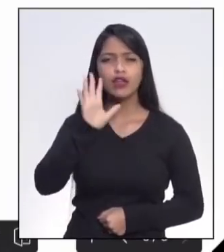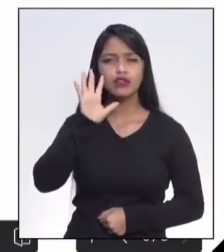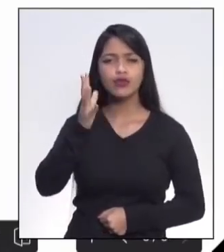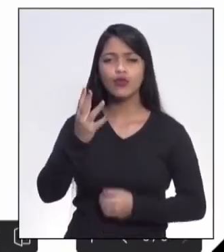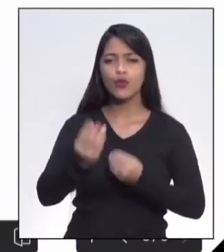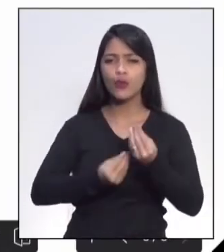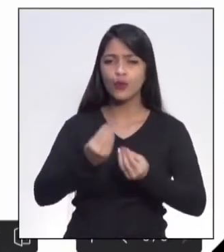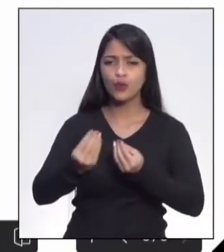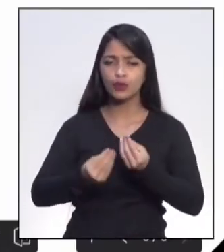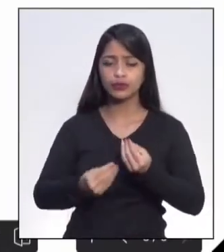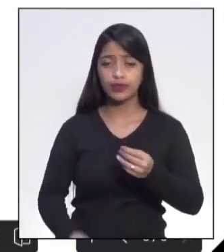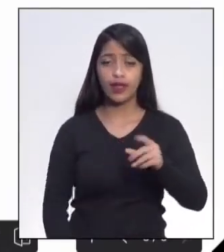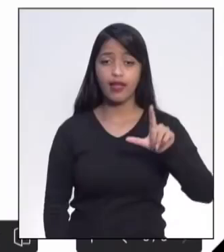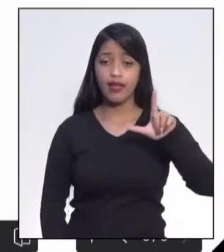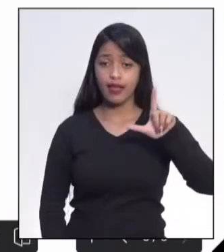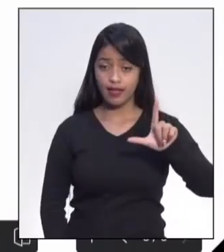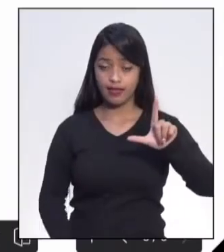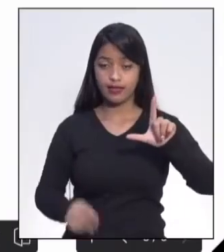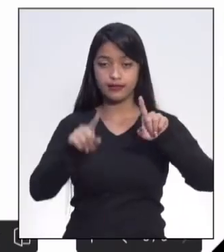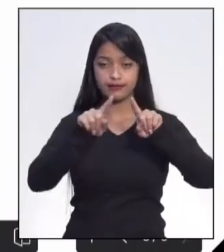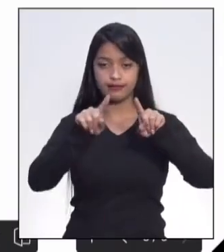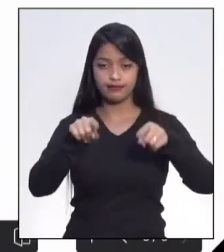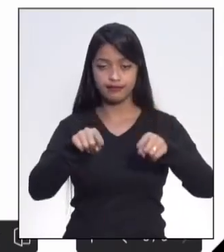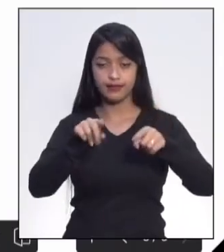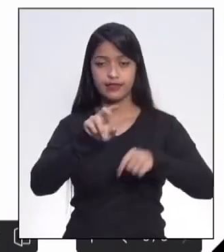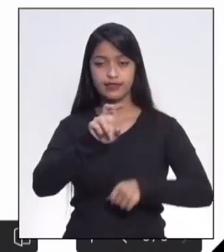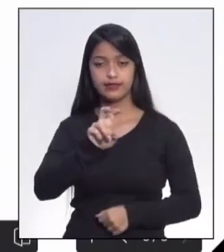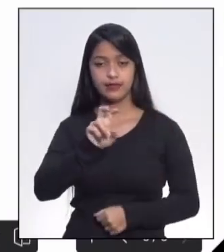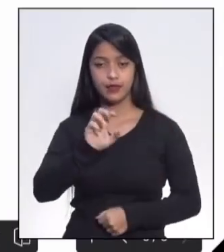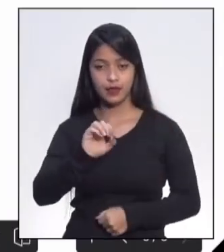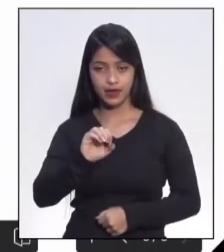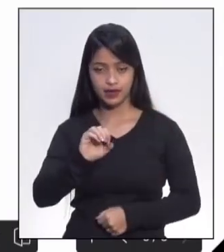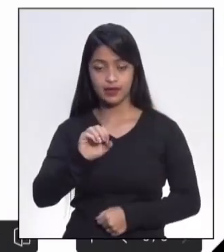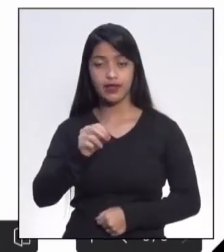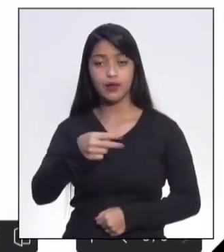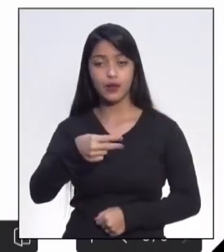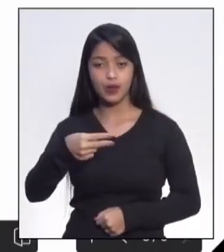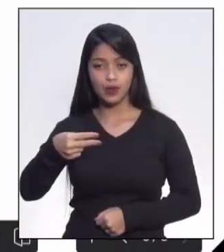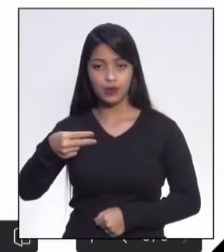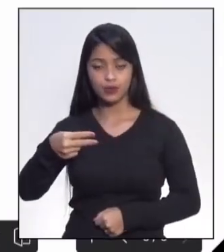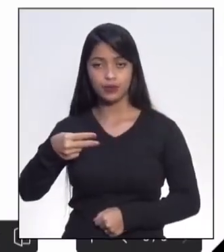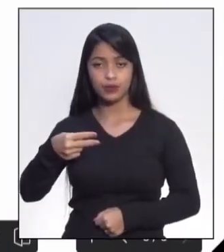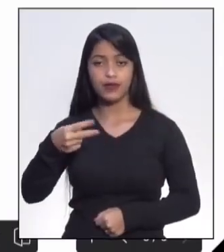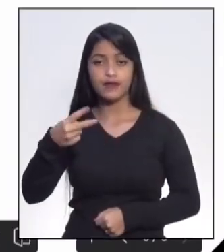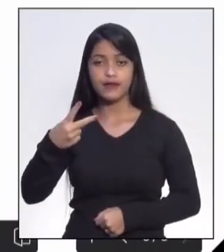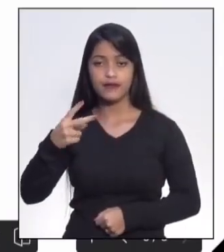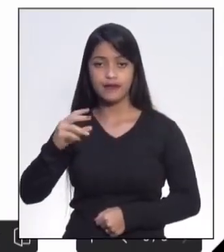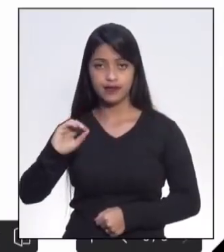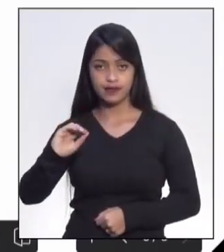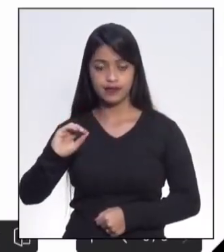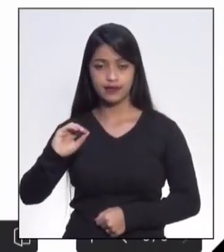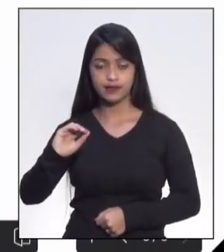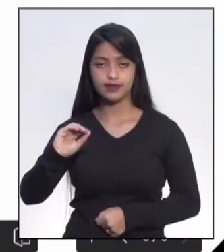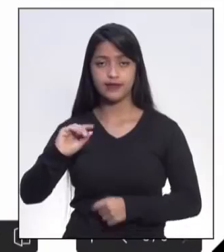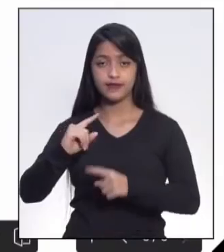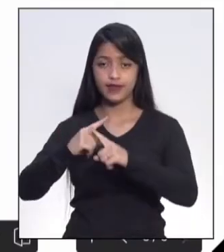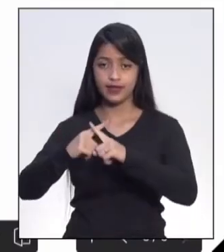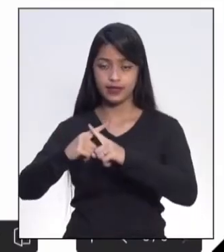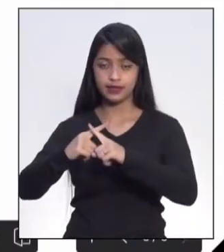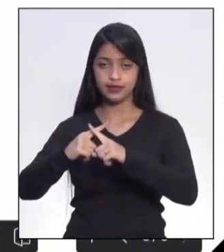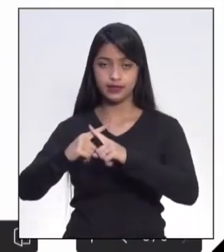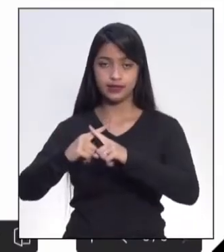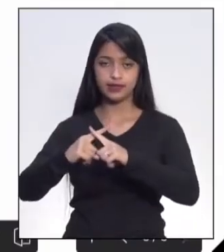Então, o L de 50 é igual a 20